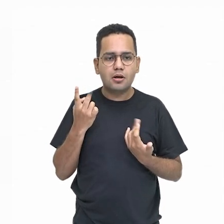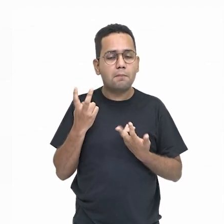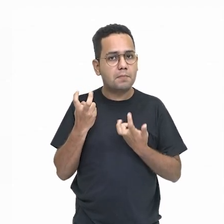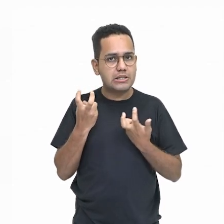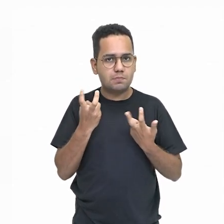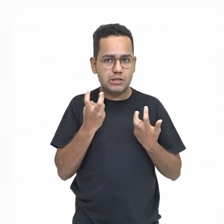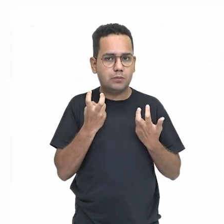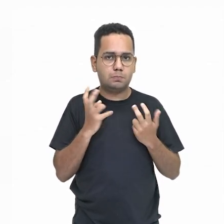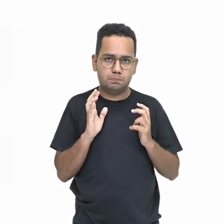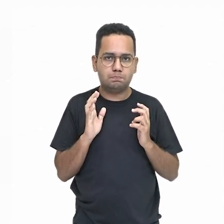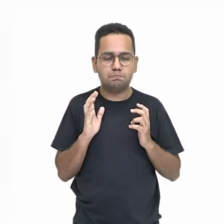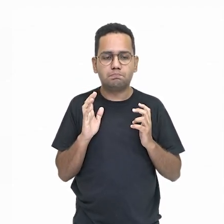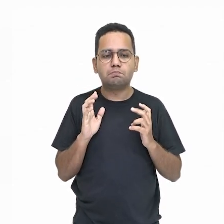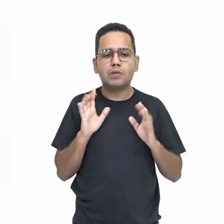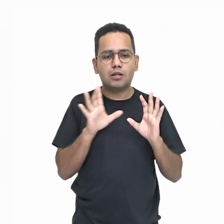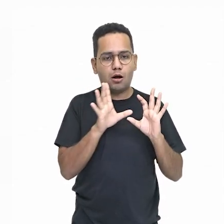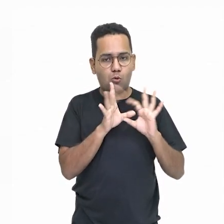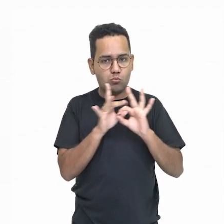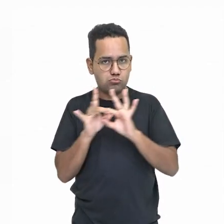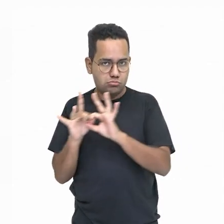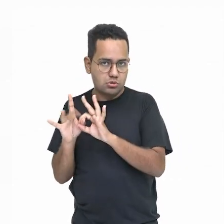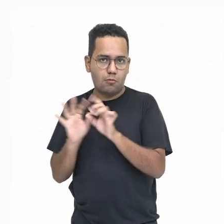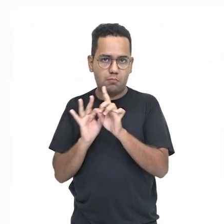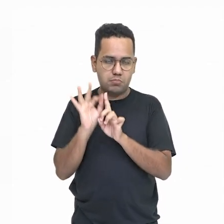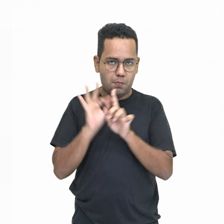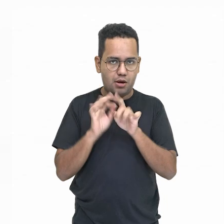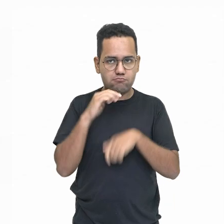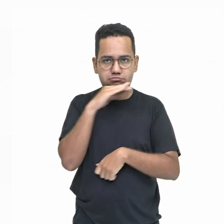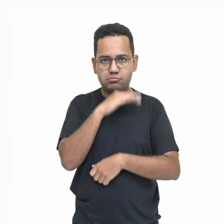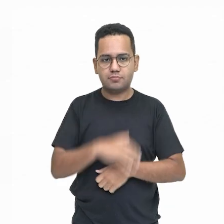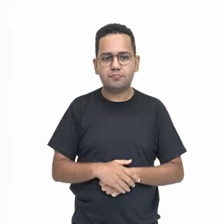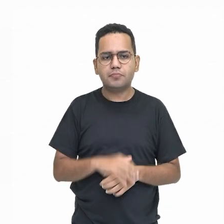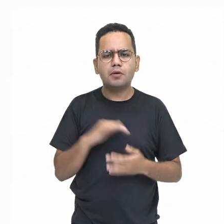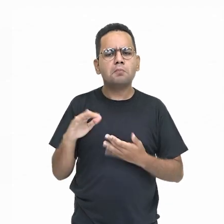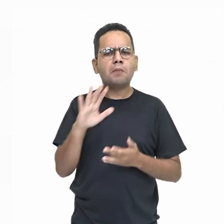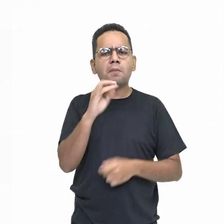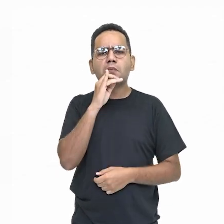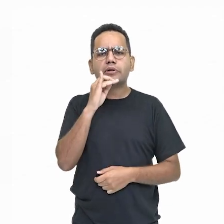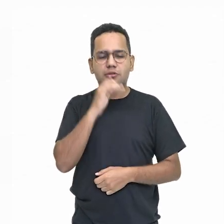aplicações da condução térmica. Em nosso cotidiano,